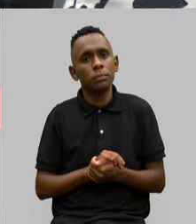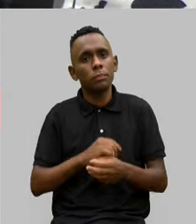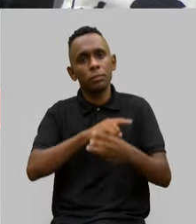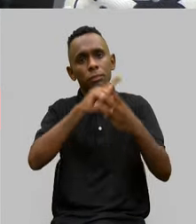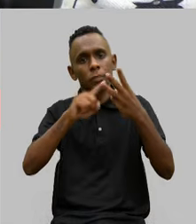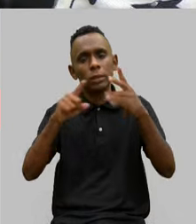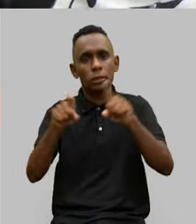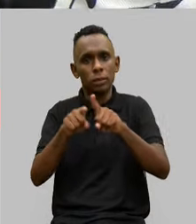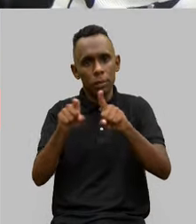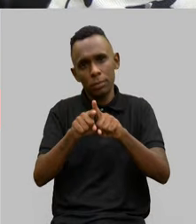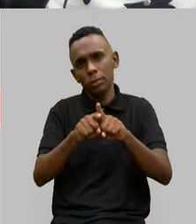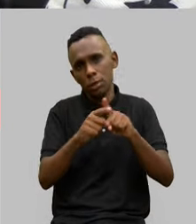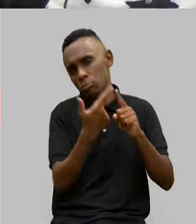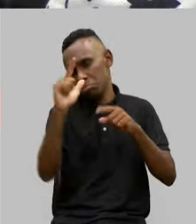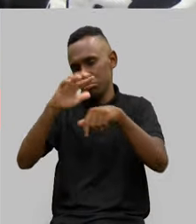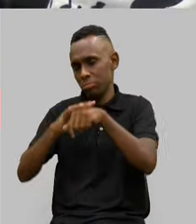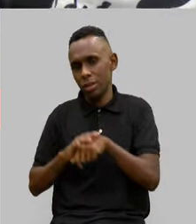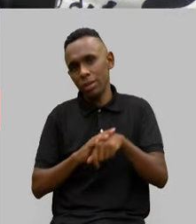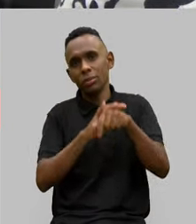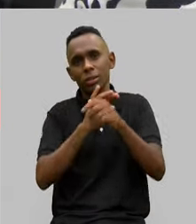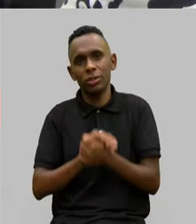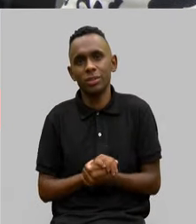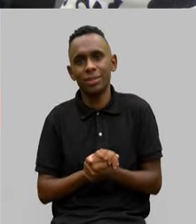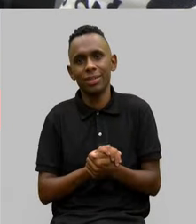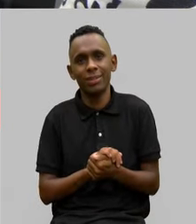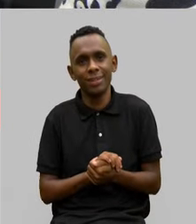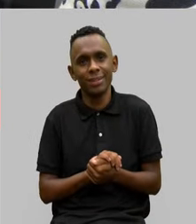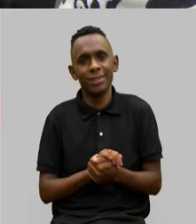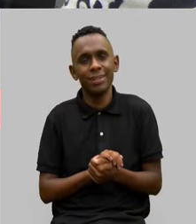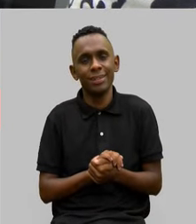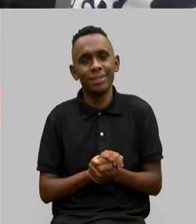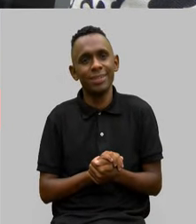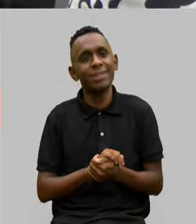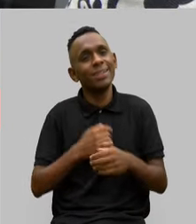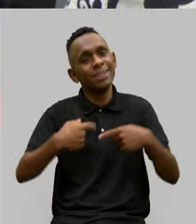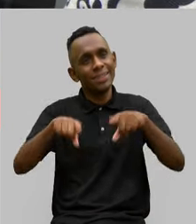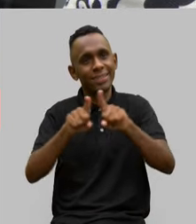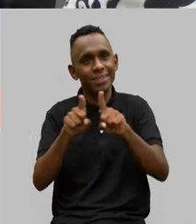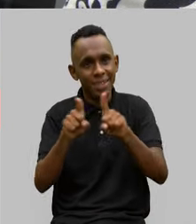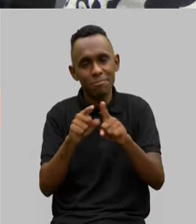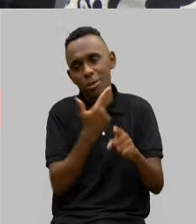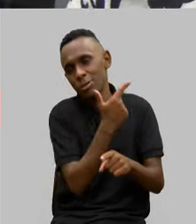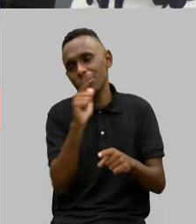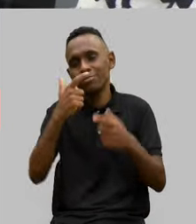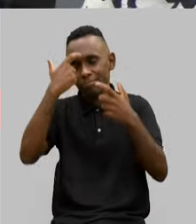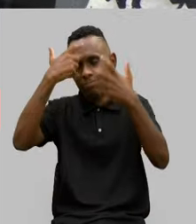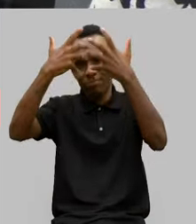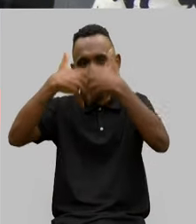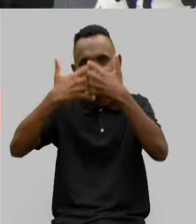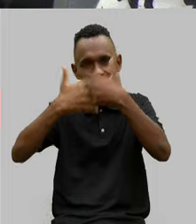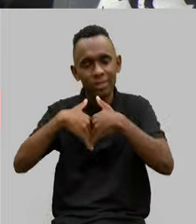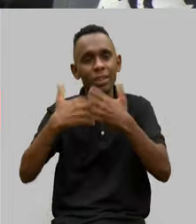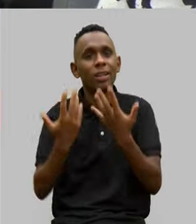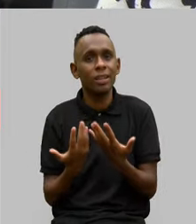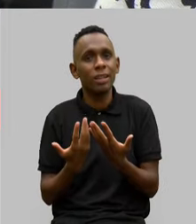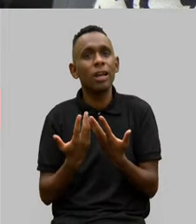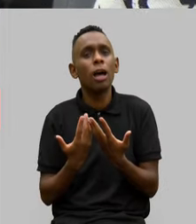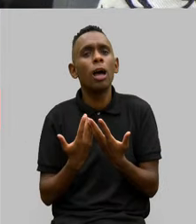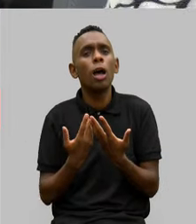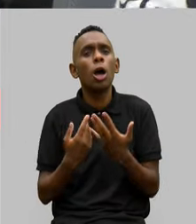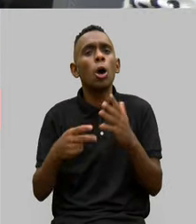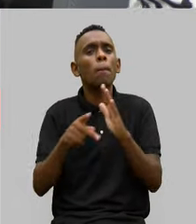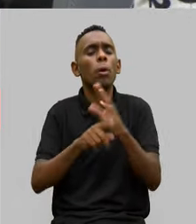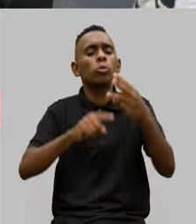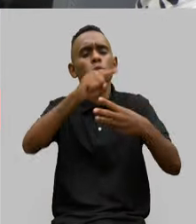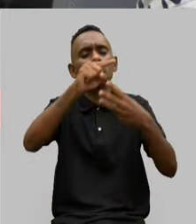esclerose turbos E aí entra a primeira reflexão por é relativa a essas